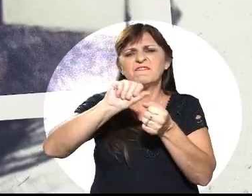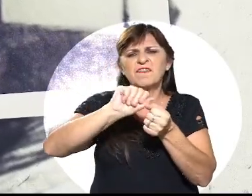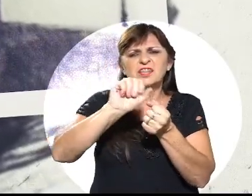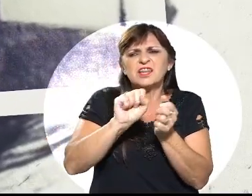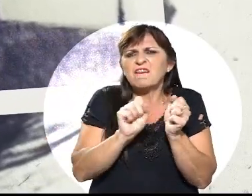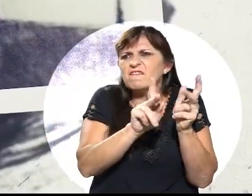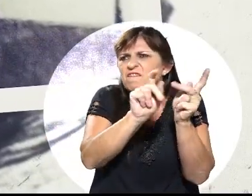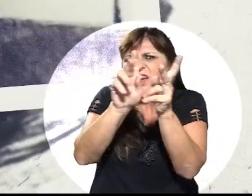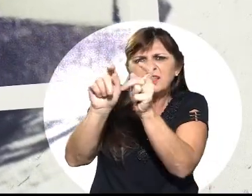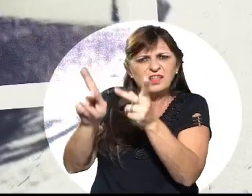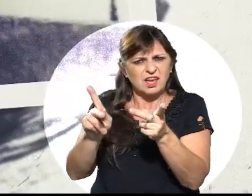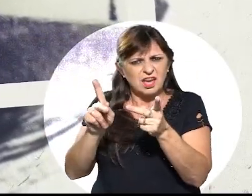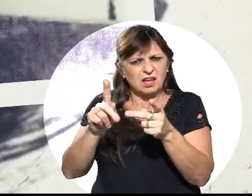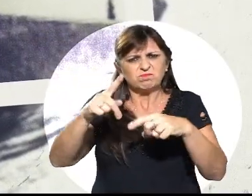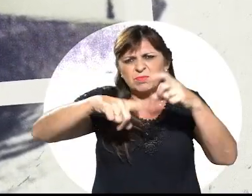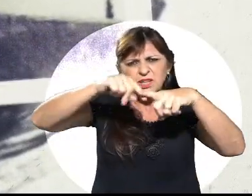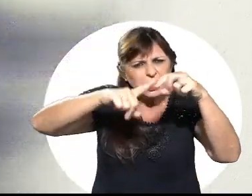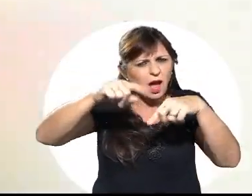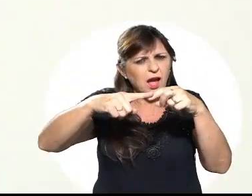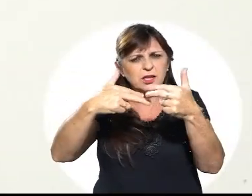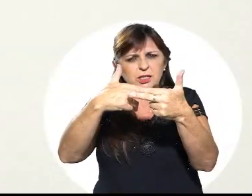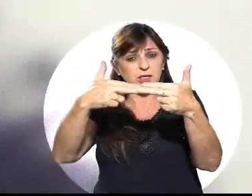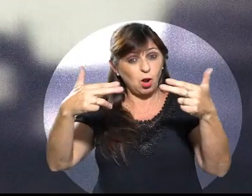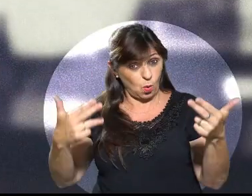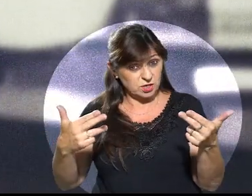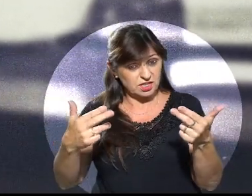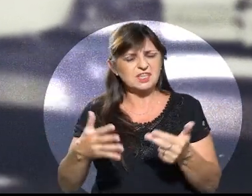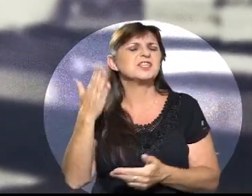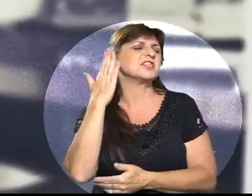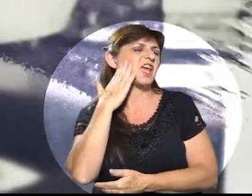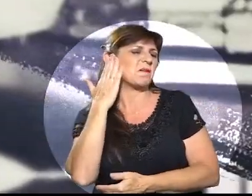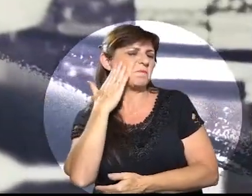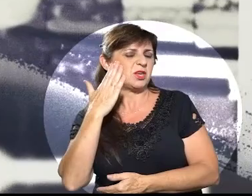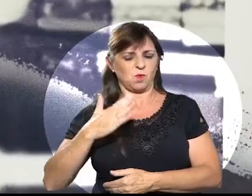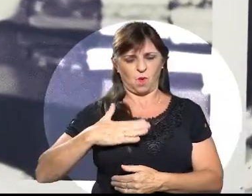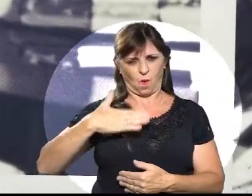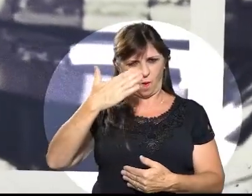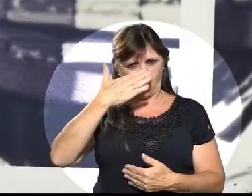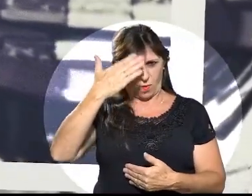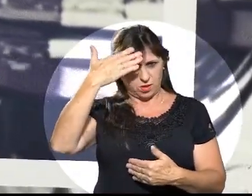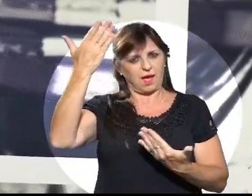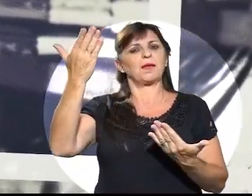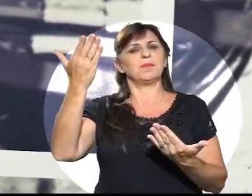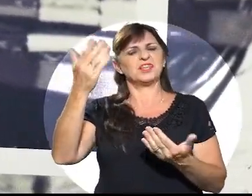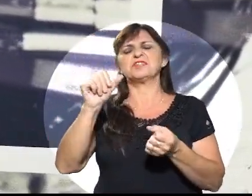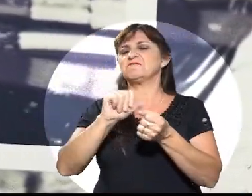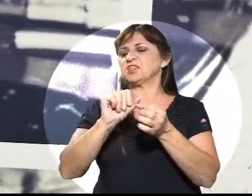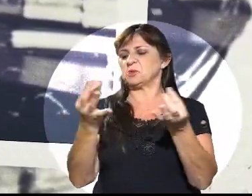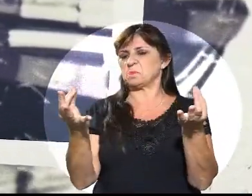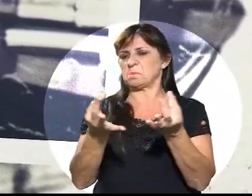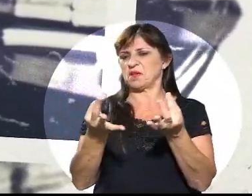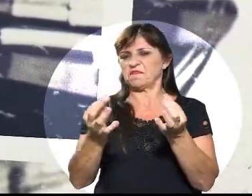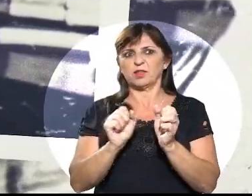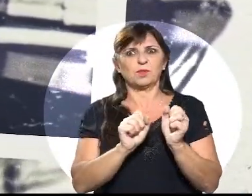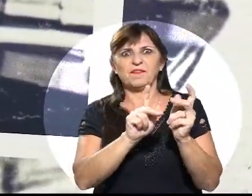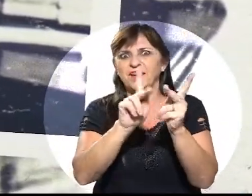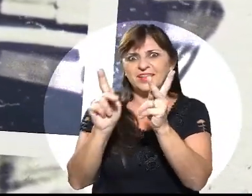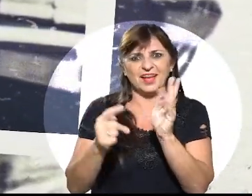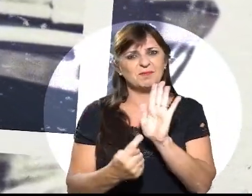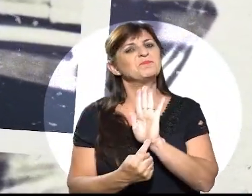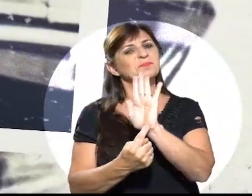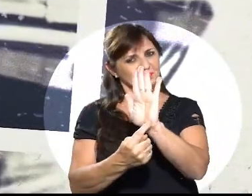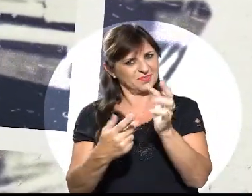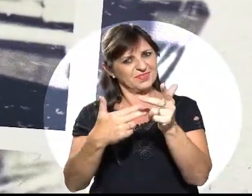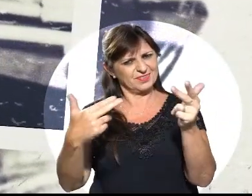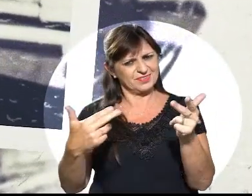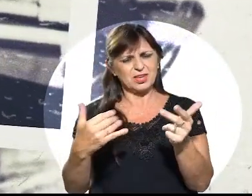território. E sabia que os árabes faziam isso muito bem. A presença árabe foi fundamental para o desenvolvimento